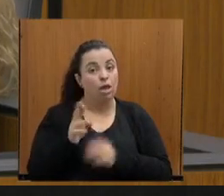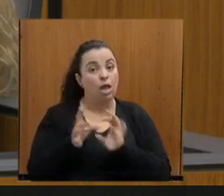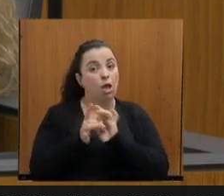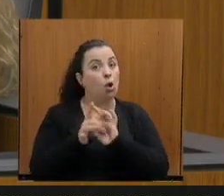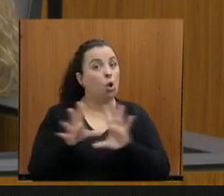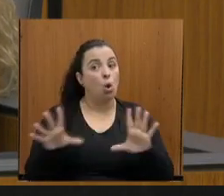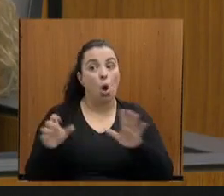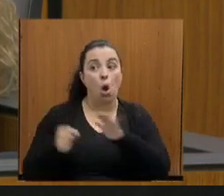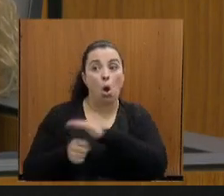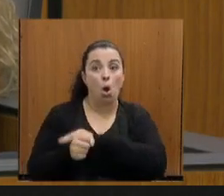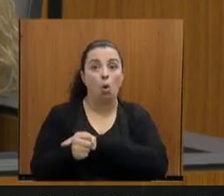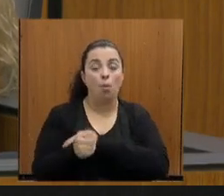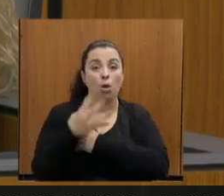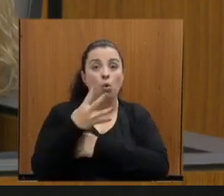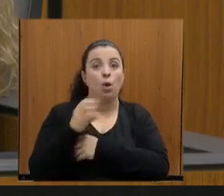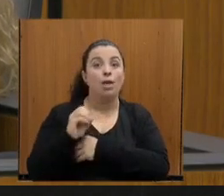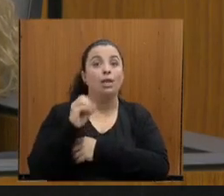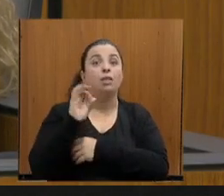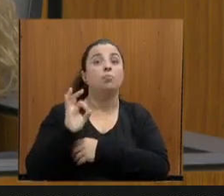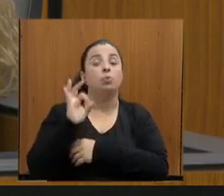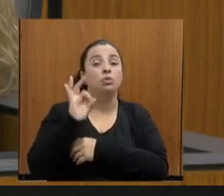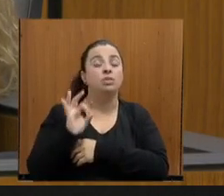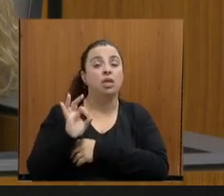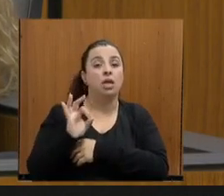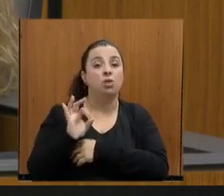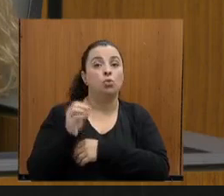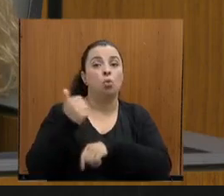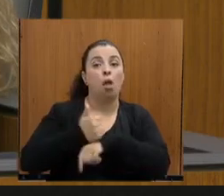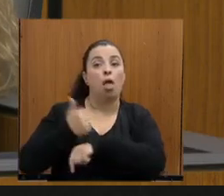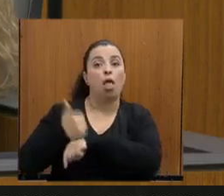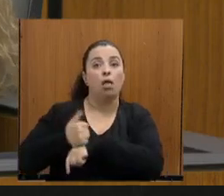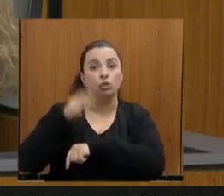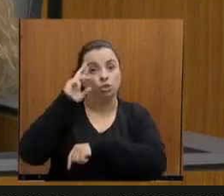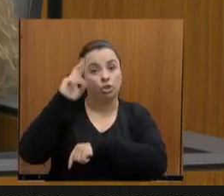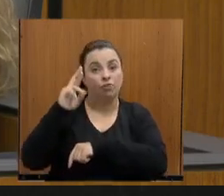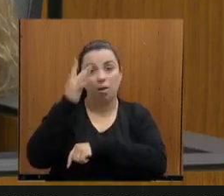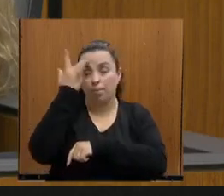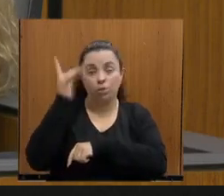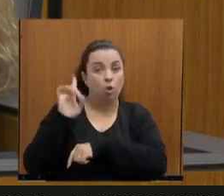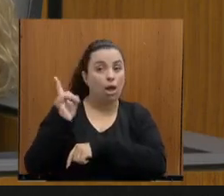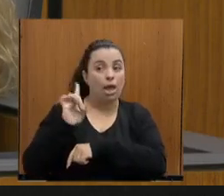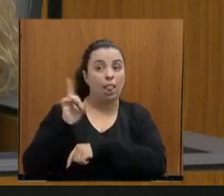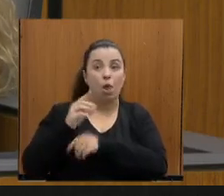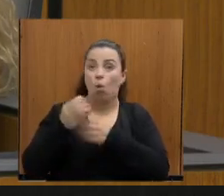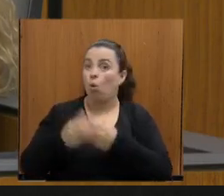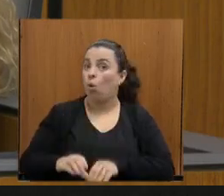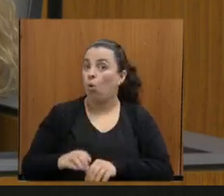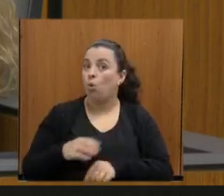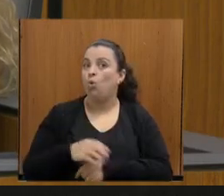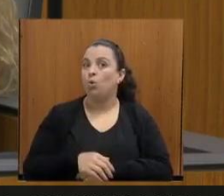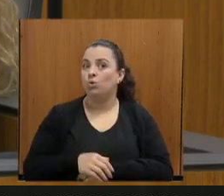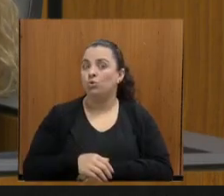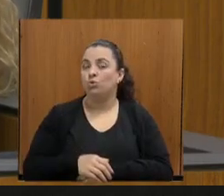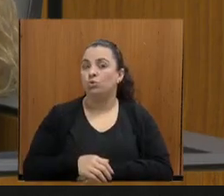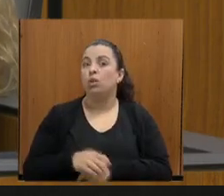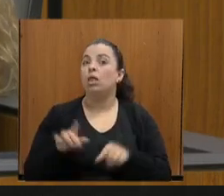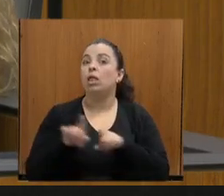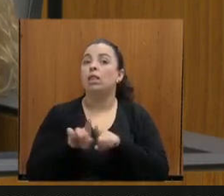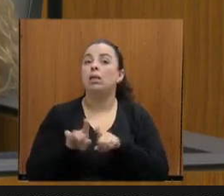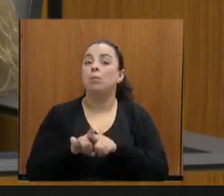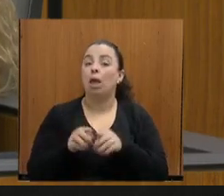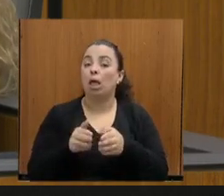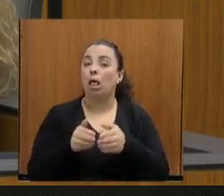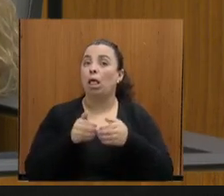ocupação de quarenta por cento dos cargos de chefias por não concursados restringir a utilização de com